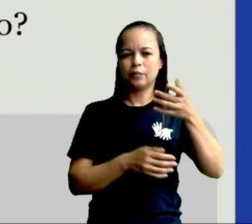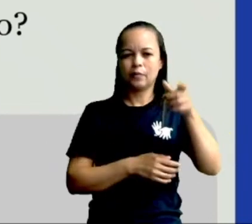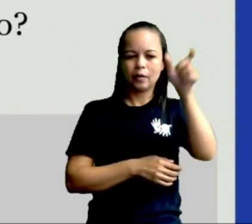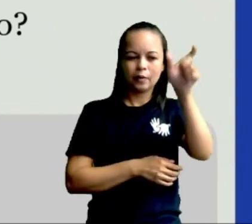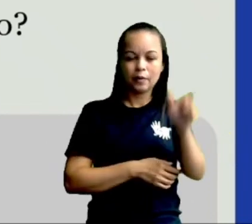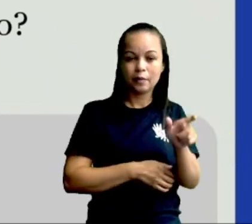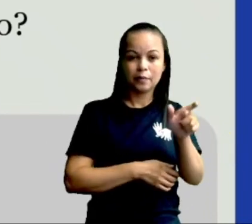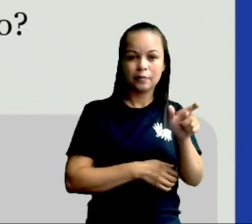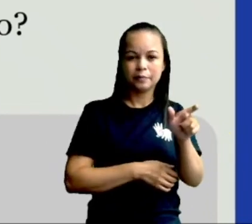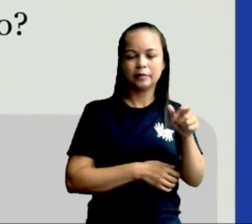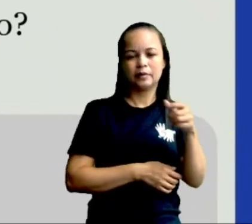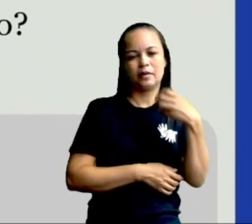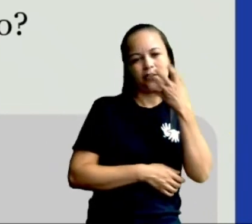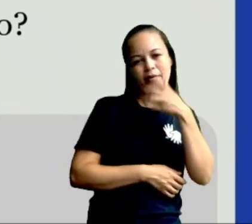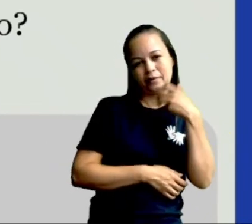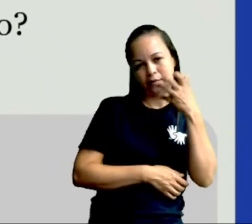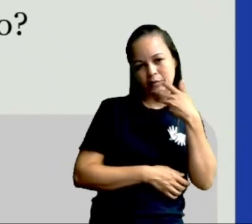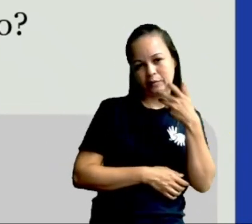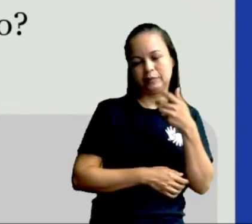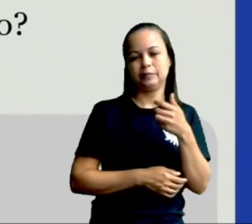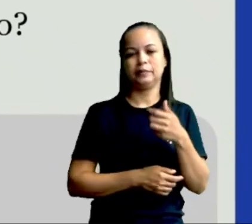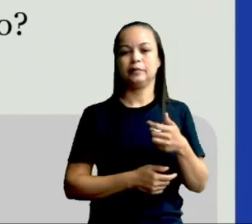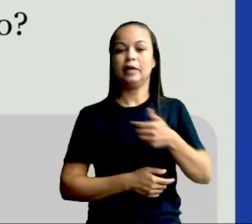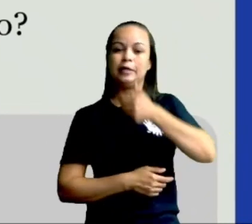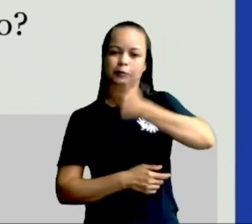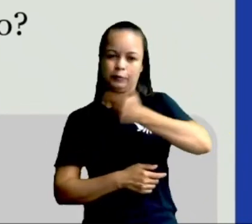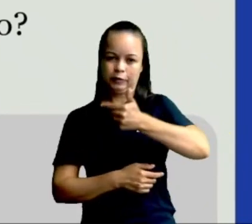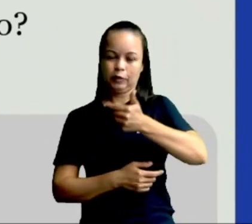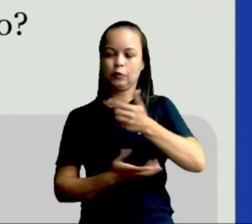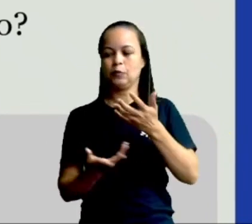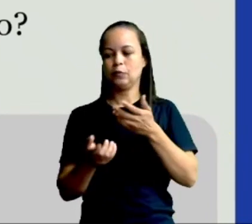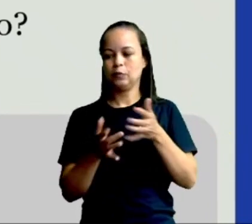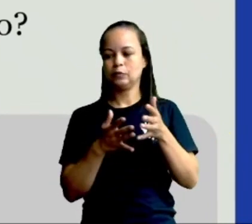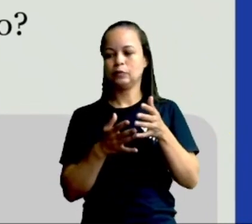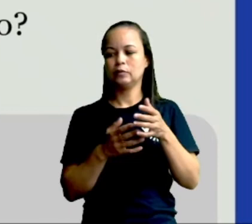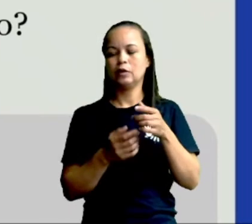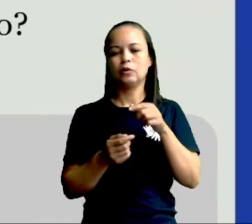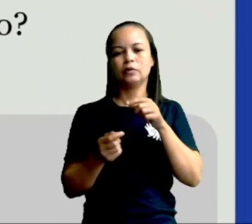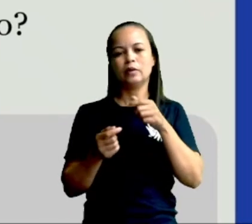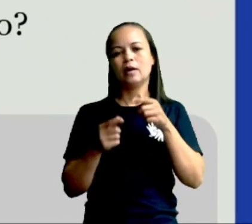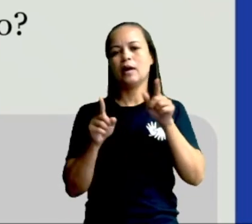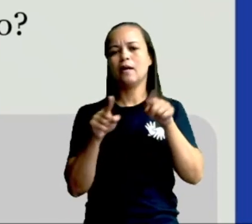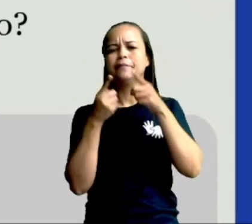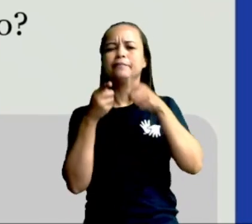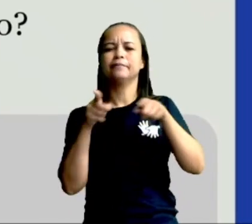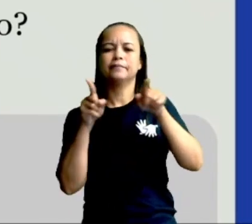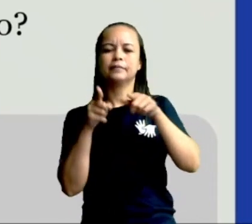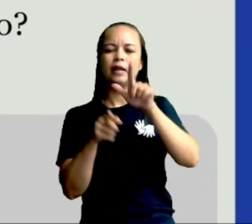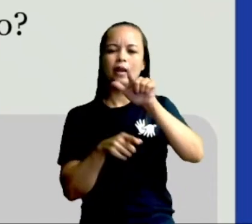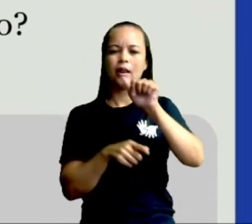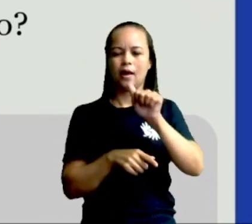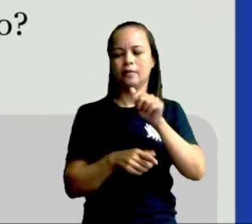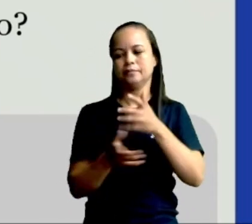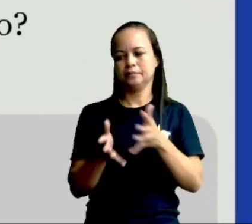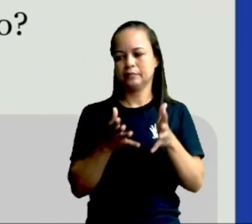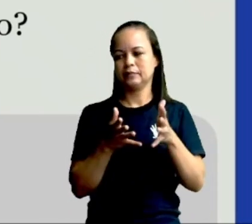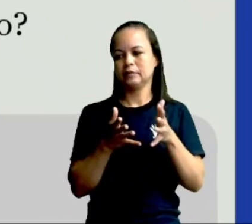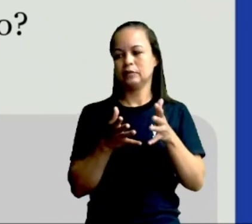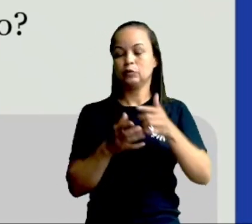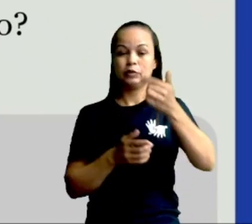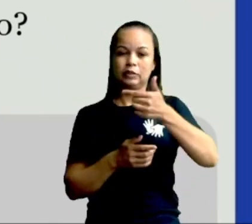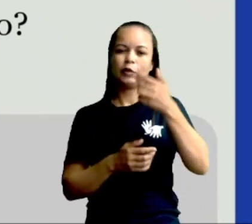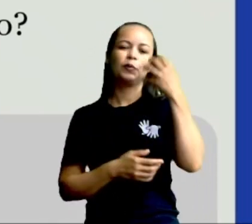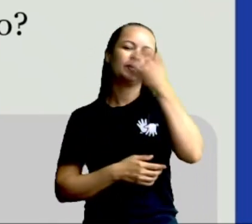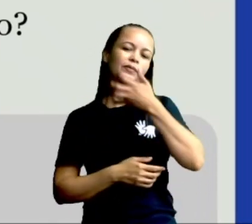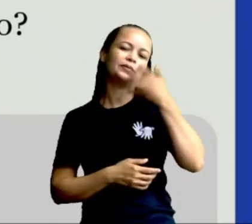está cantarolando e no segundo, tá? No caso, assoviando mais para o verbo aí, e no segundo ele está